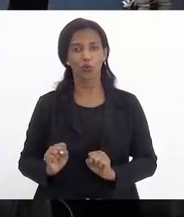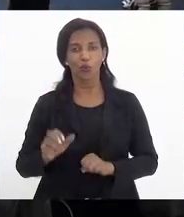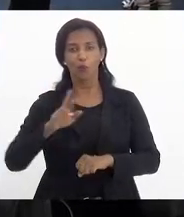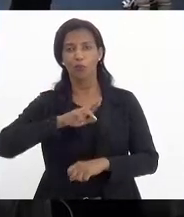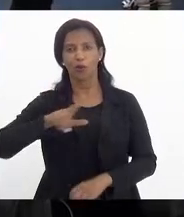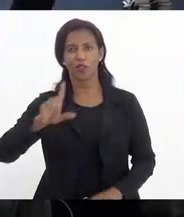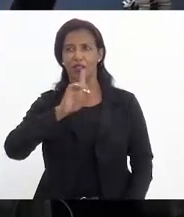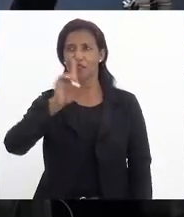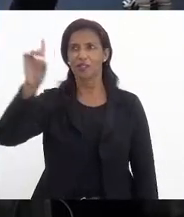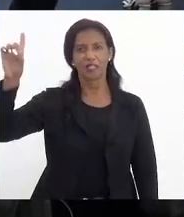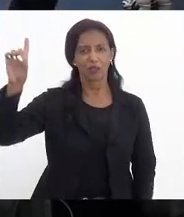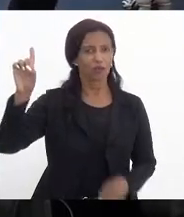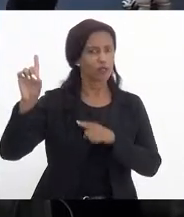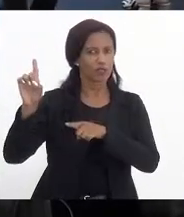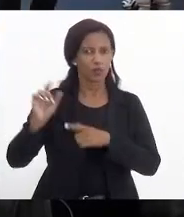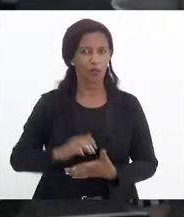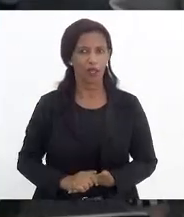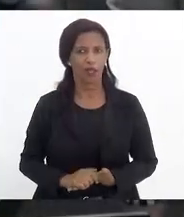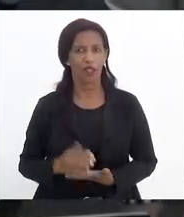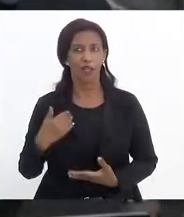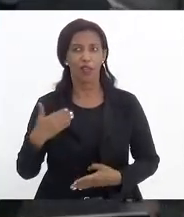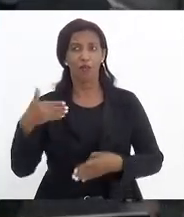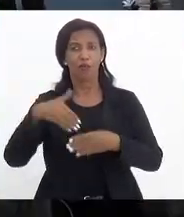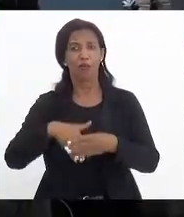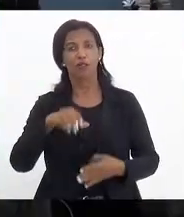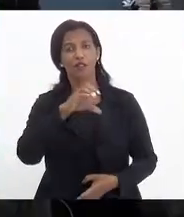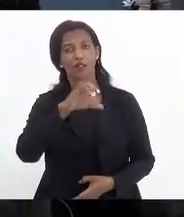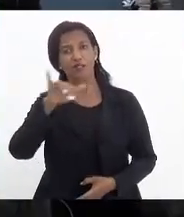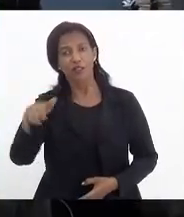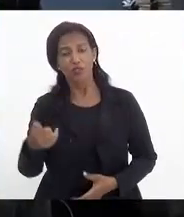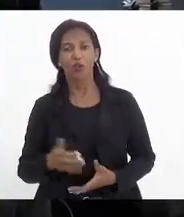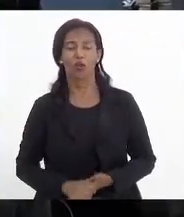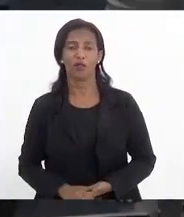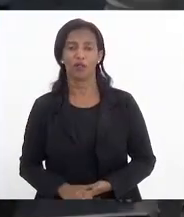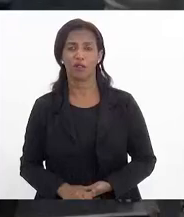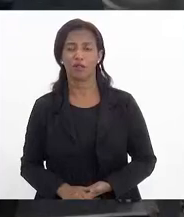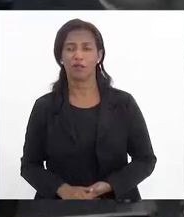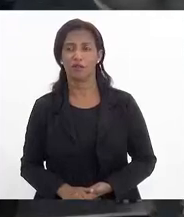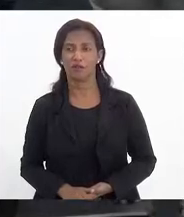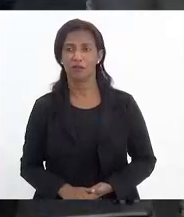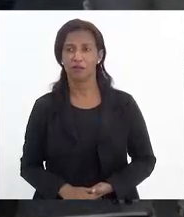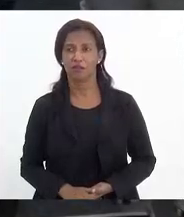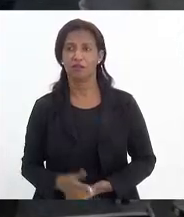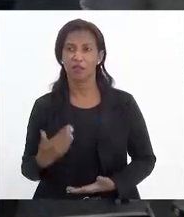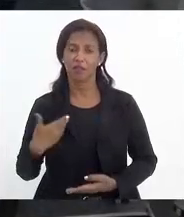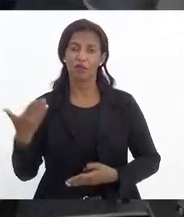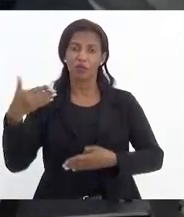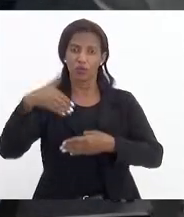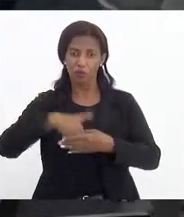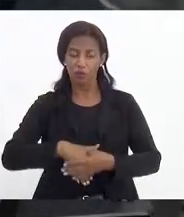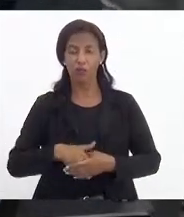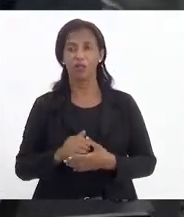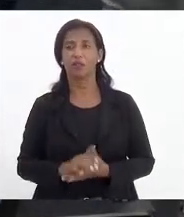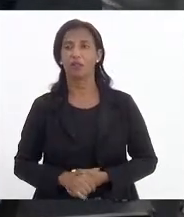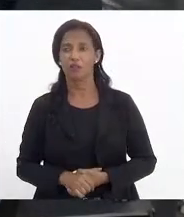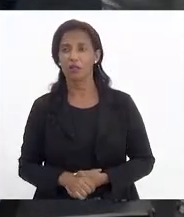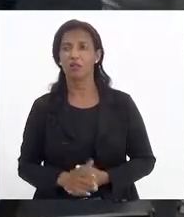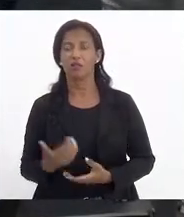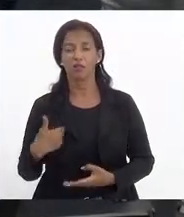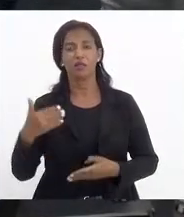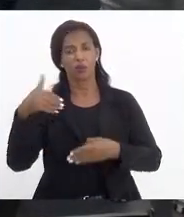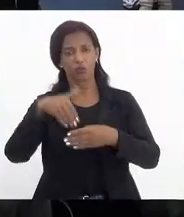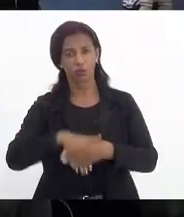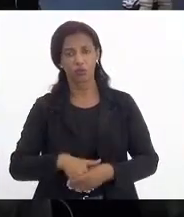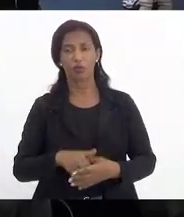Deus. Eu posso votar na CCJ. Vossa Excelência faz como achar então, melhor, tô votando. Luiz Paulo. Estou votando. Sem nenhum problema. Então estou